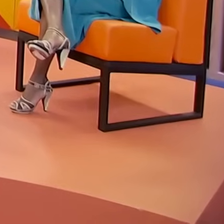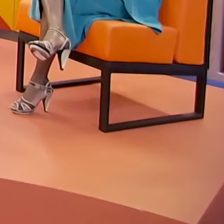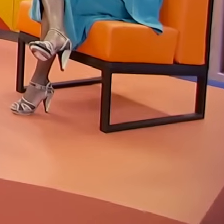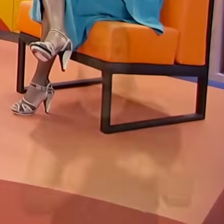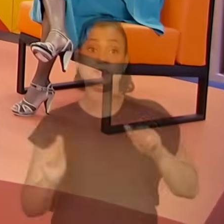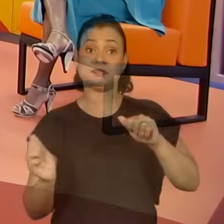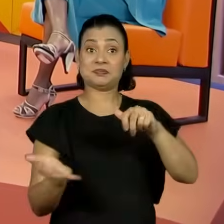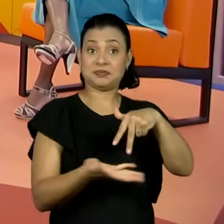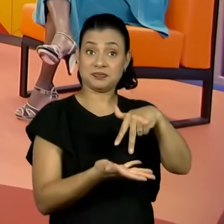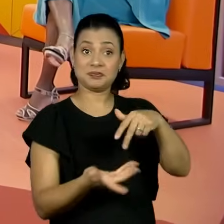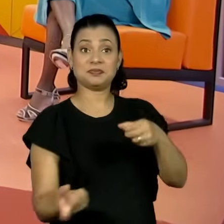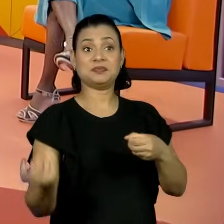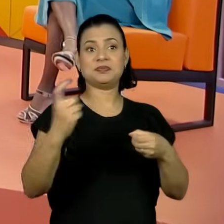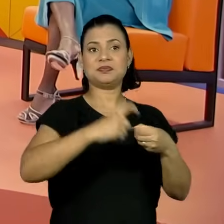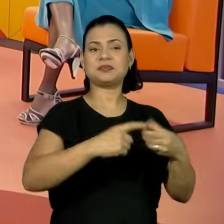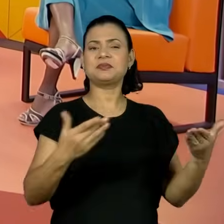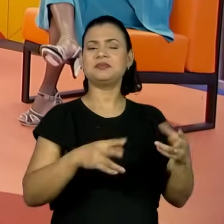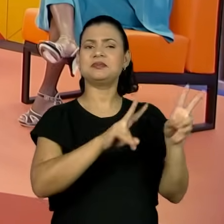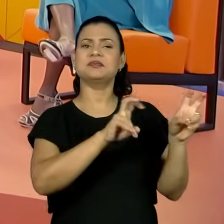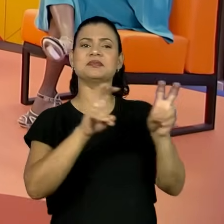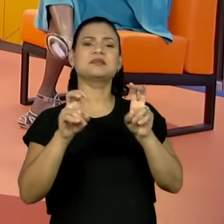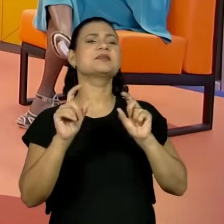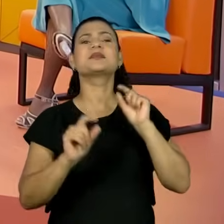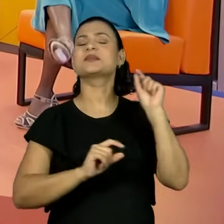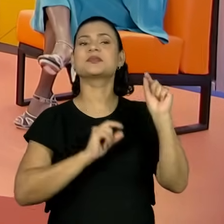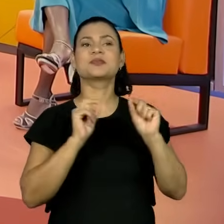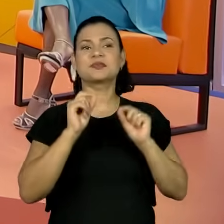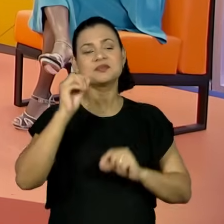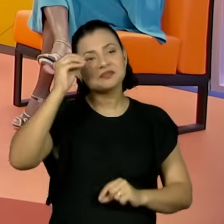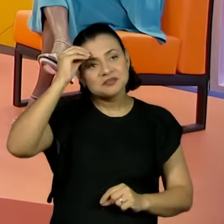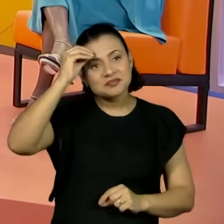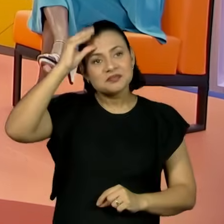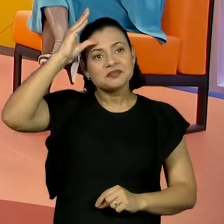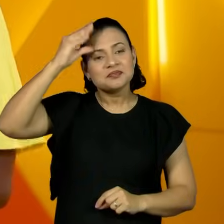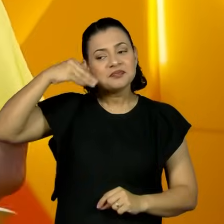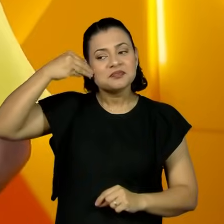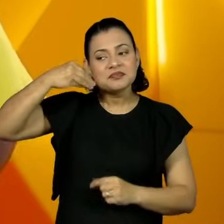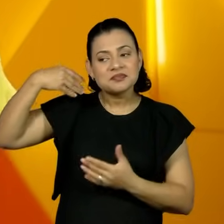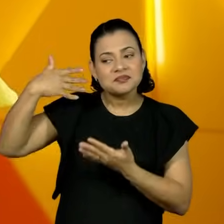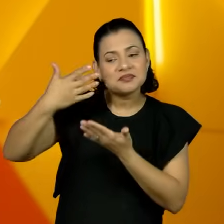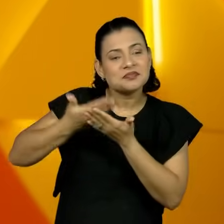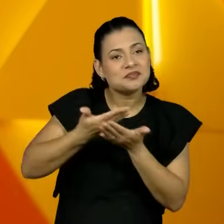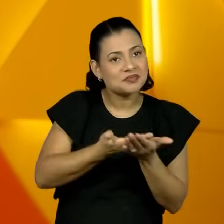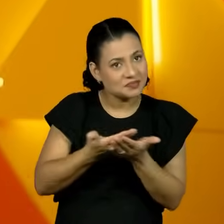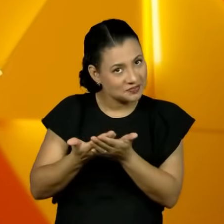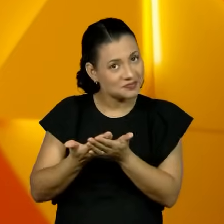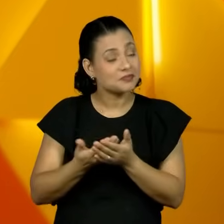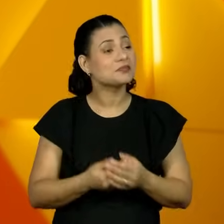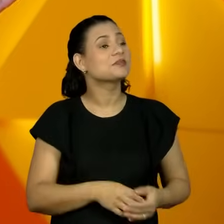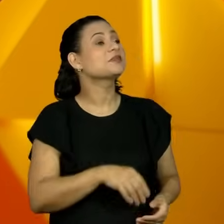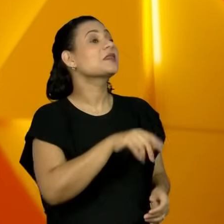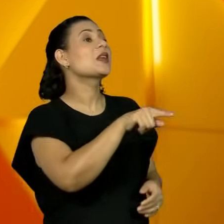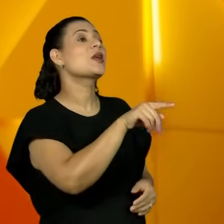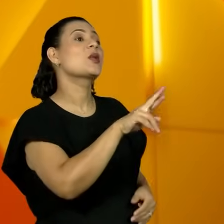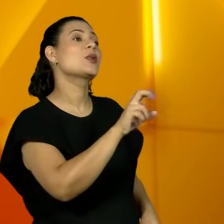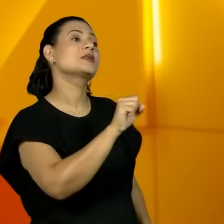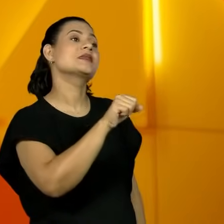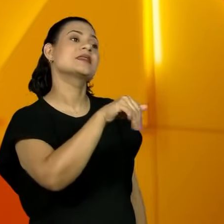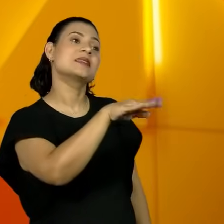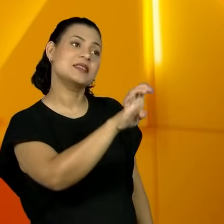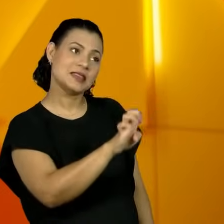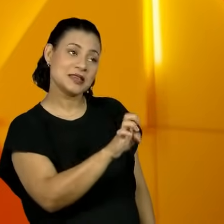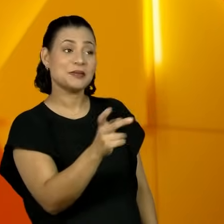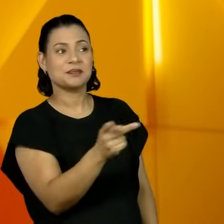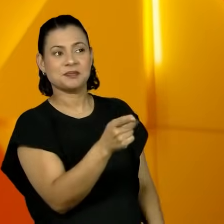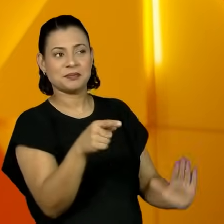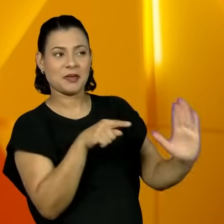Estação Livre de volta. Nosso assunto hoje aqui é intelectualidade. Rosane, Vinão, olha, essa acho que é para vocês dois,